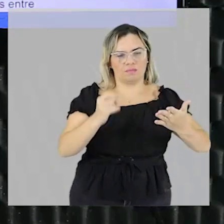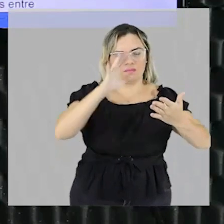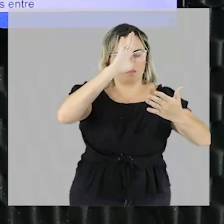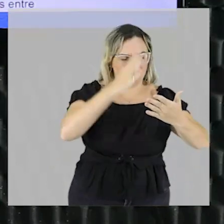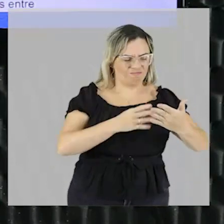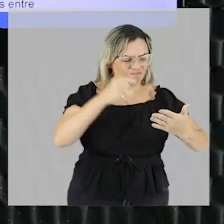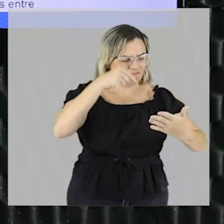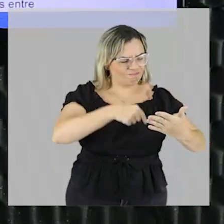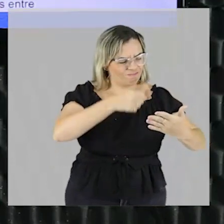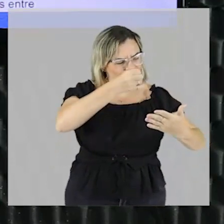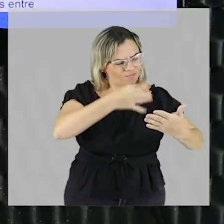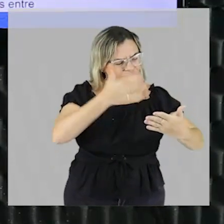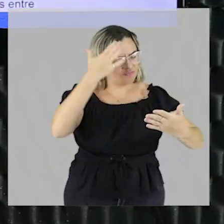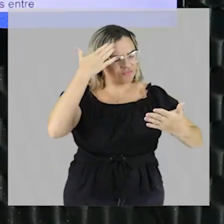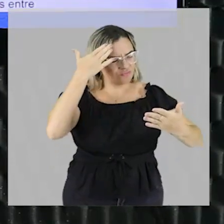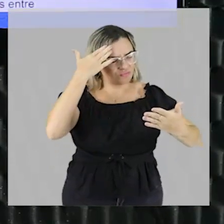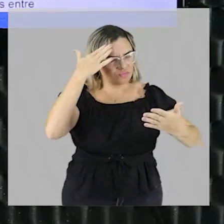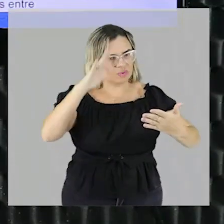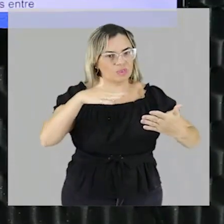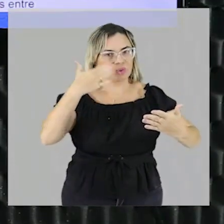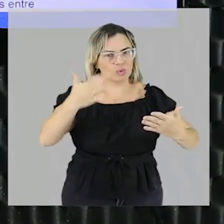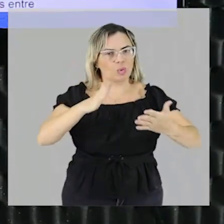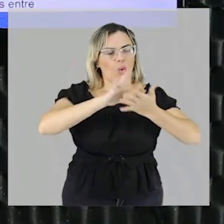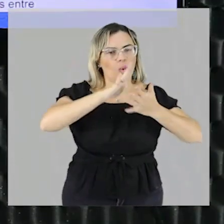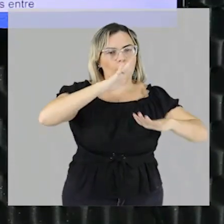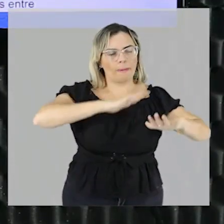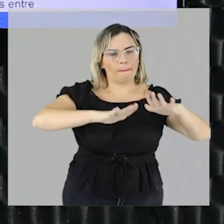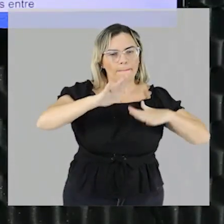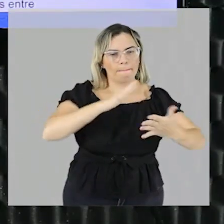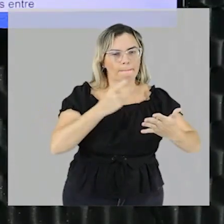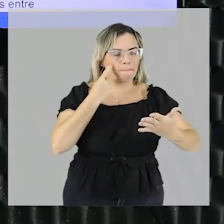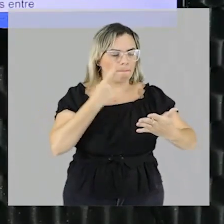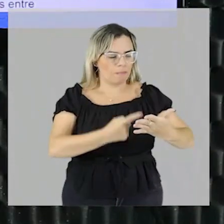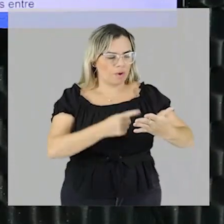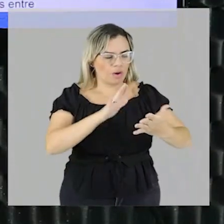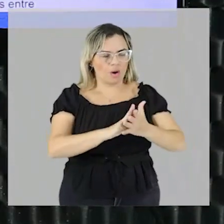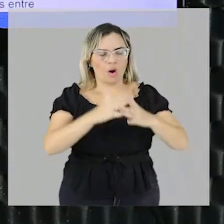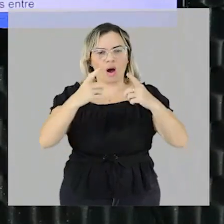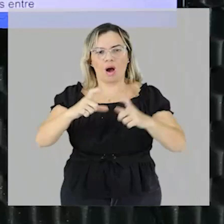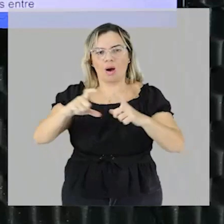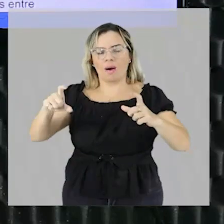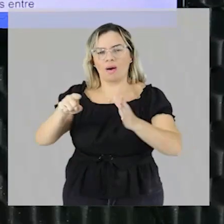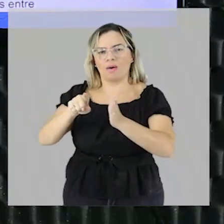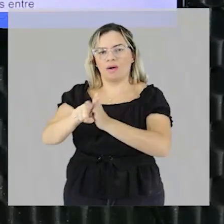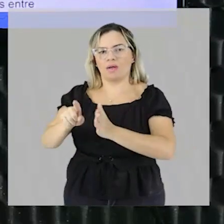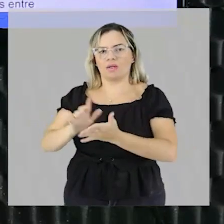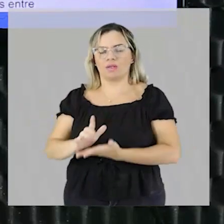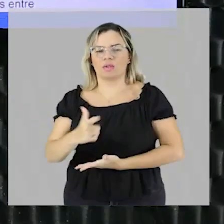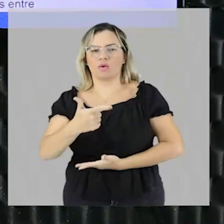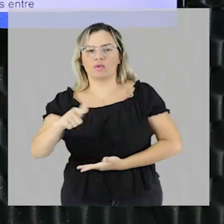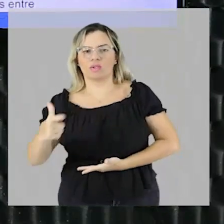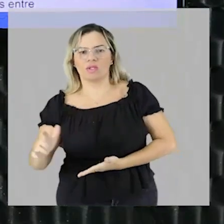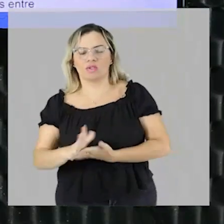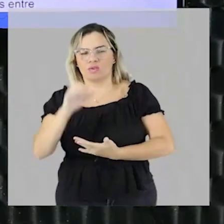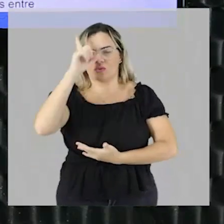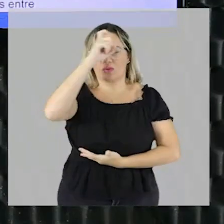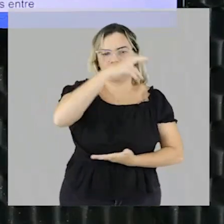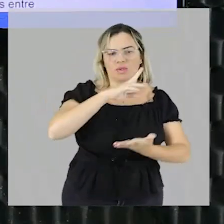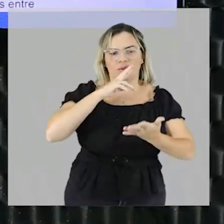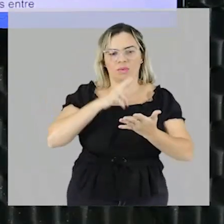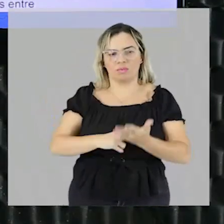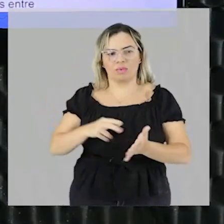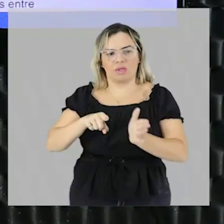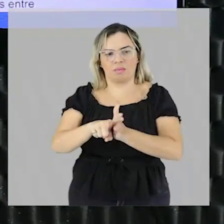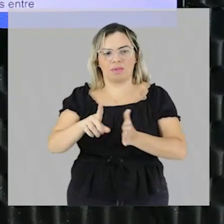esse fragmento, para que, com cuidado, observar o comando e não ter dificuldade de resolver a